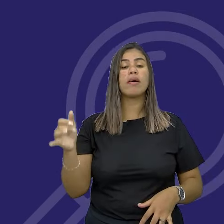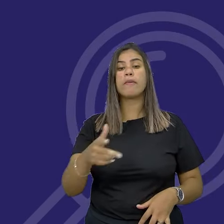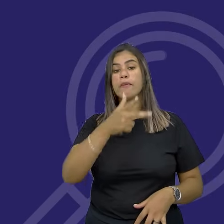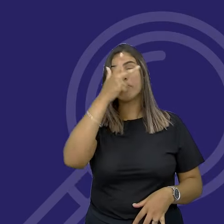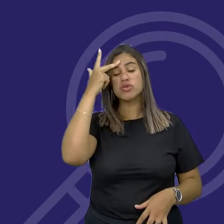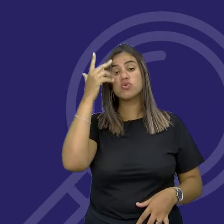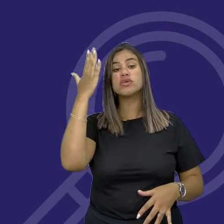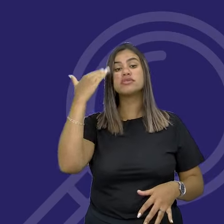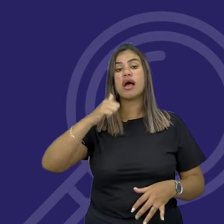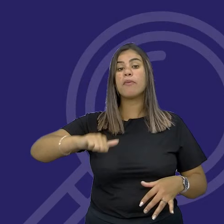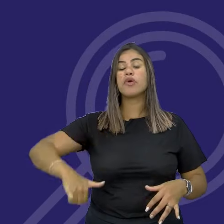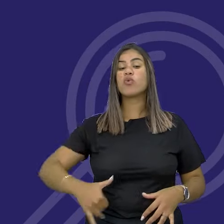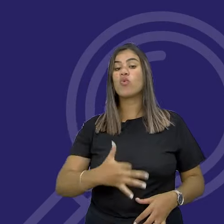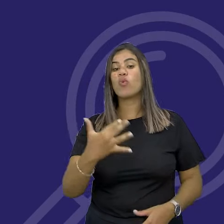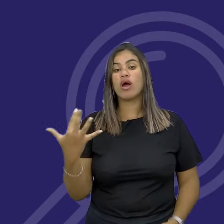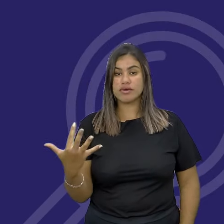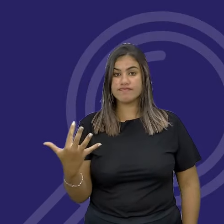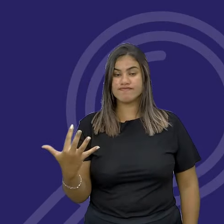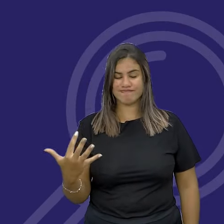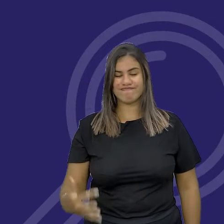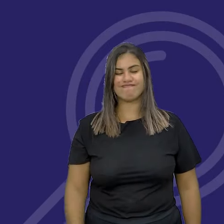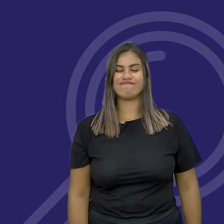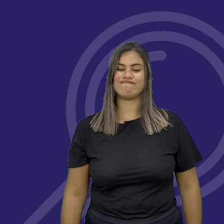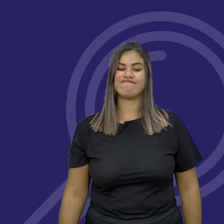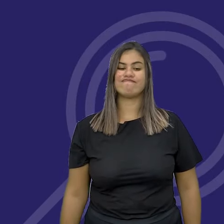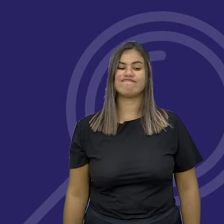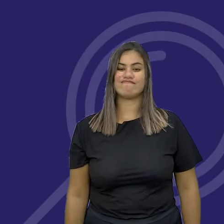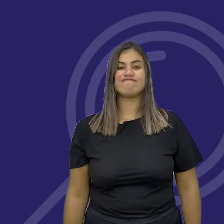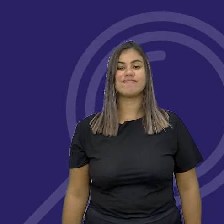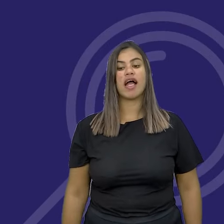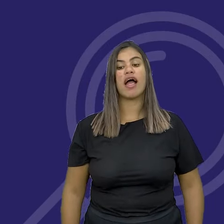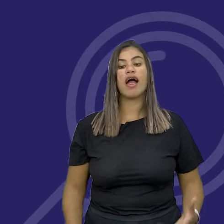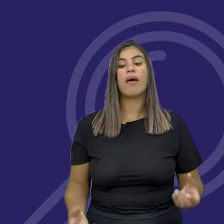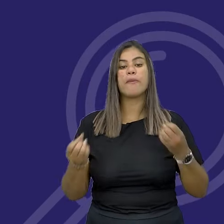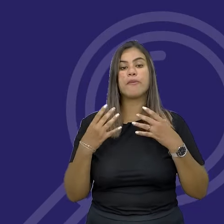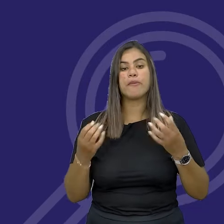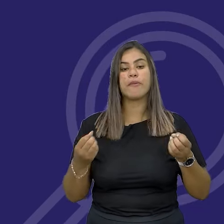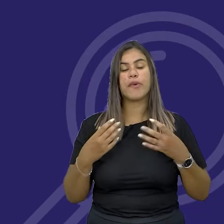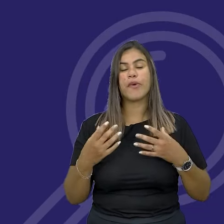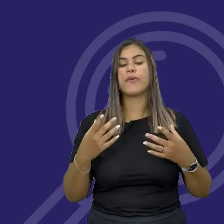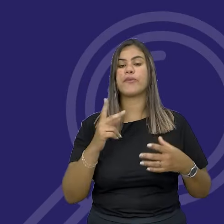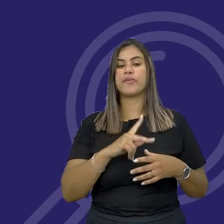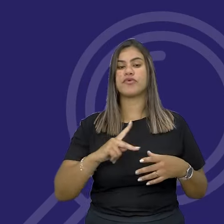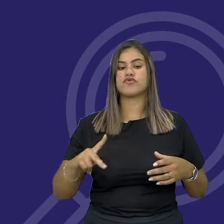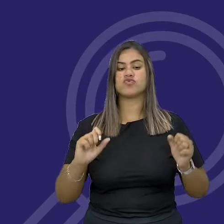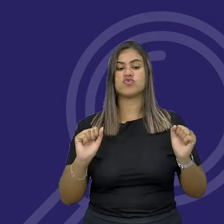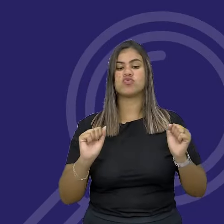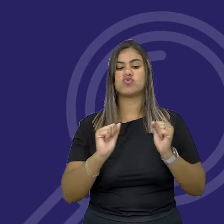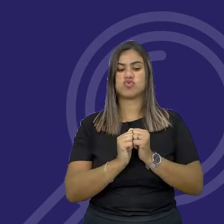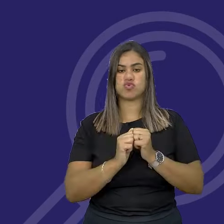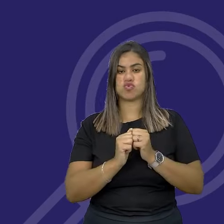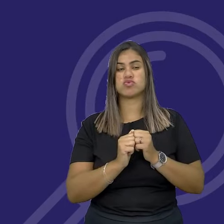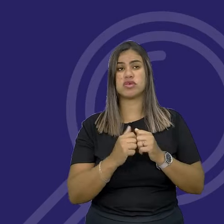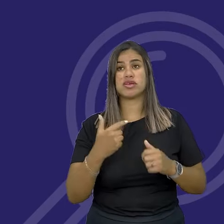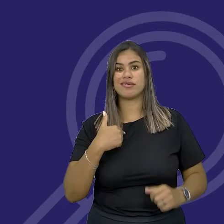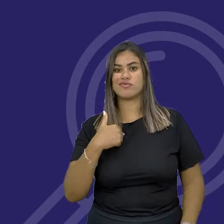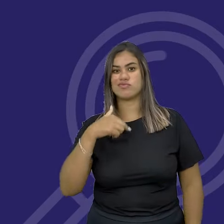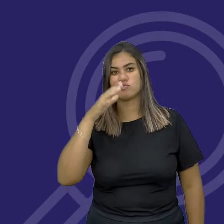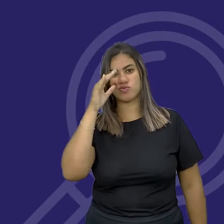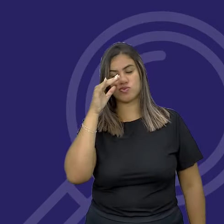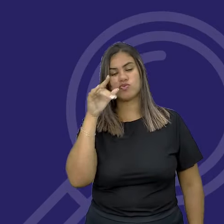quantas pessoas ficaram sabendo desse assunto, né? É bom você falar para o professor, até eu agora quero saber do que é esse